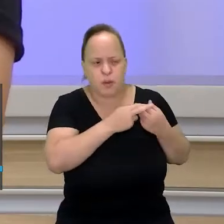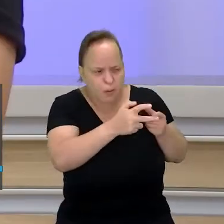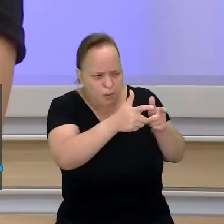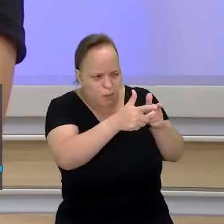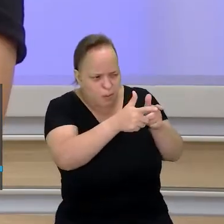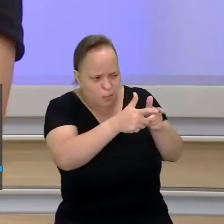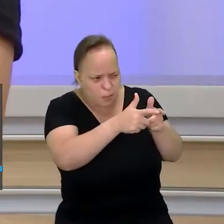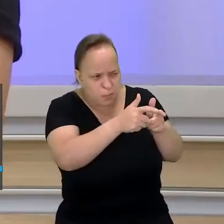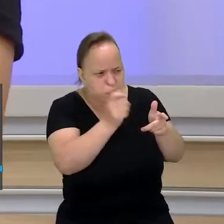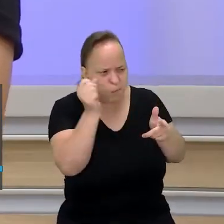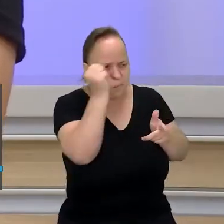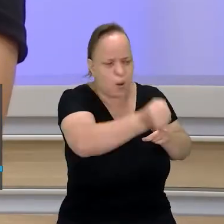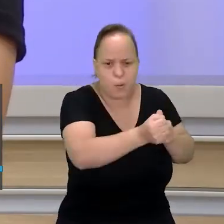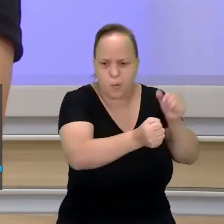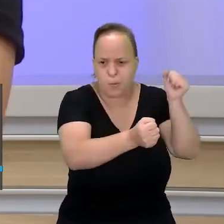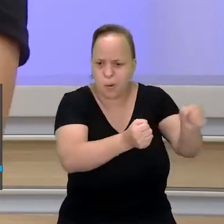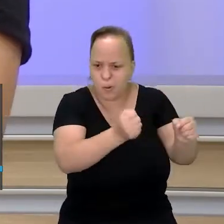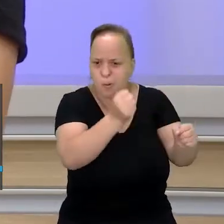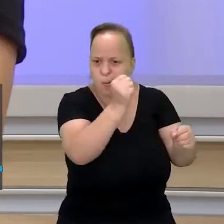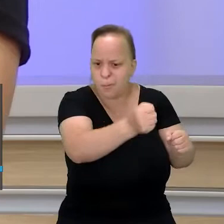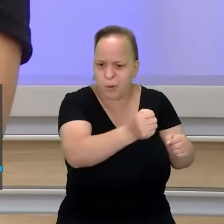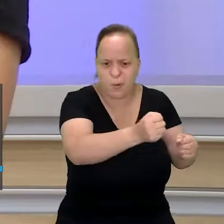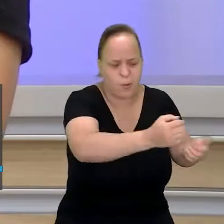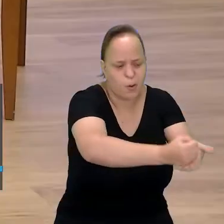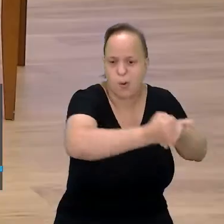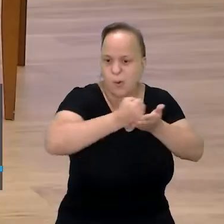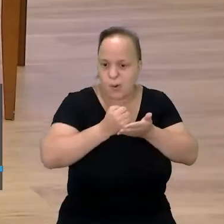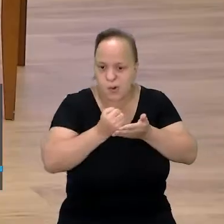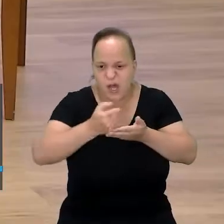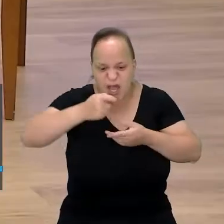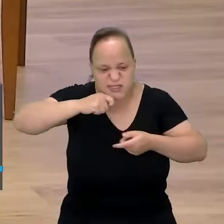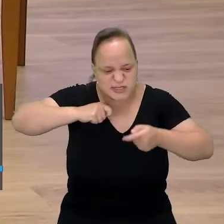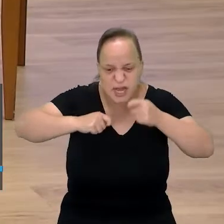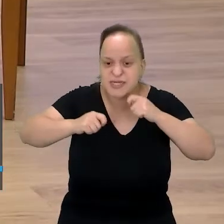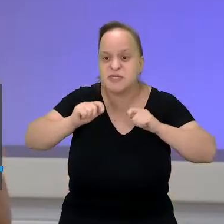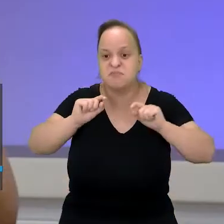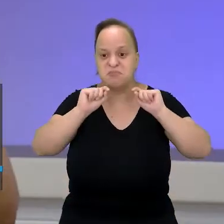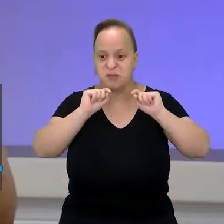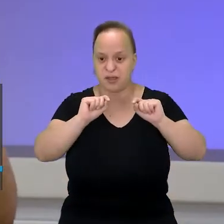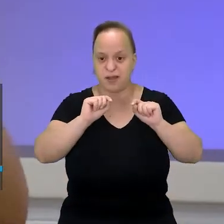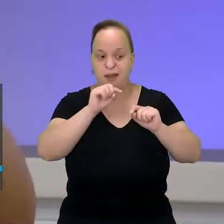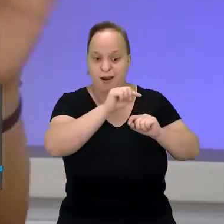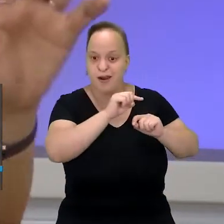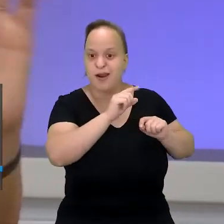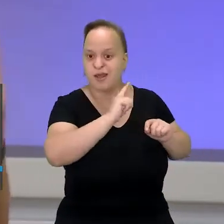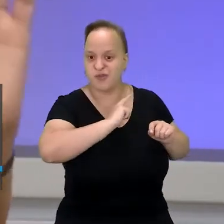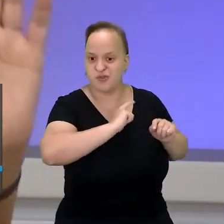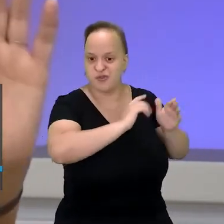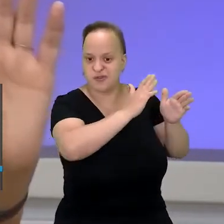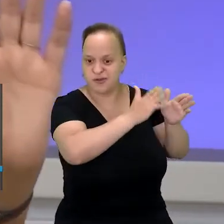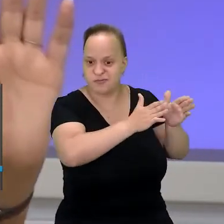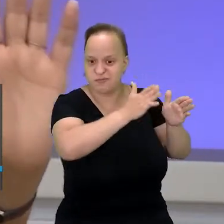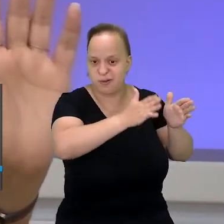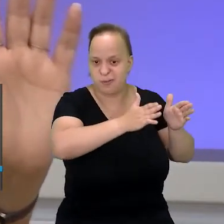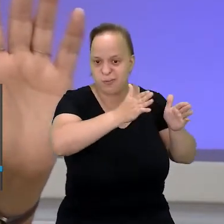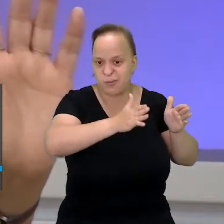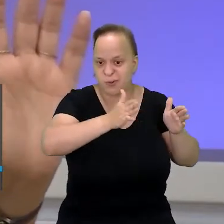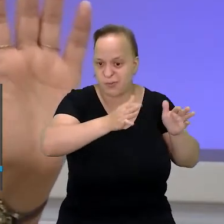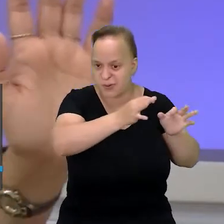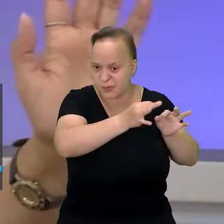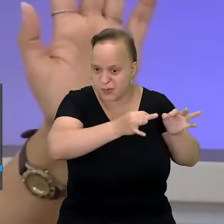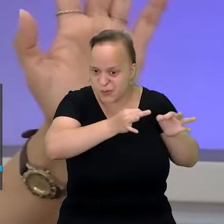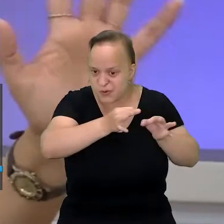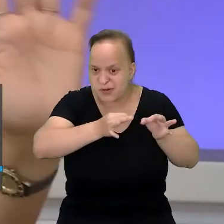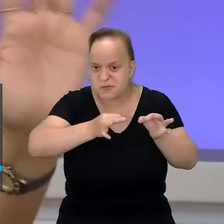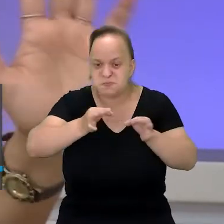de alimentos, ela já passava por uma prática social. Então, você já tinha divisões ali de tarefas, isso é importante,